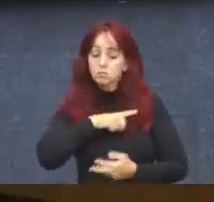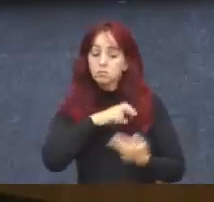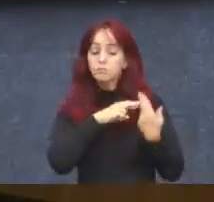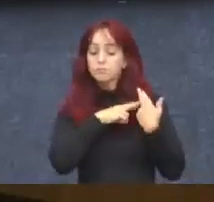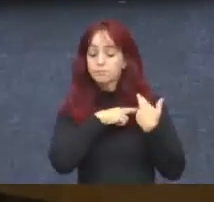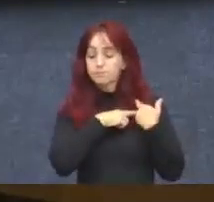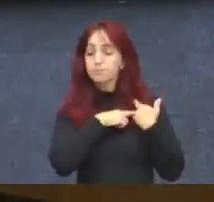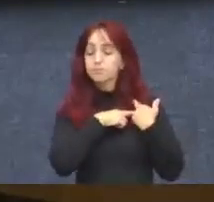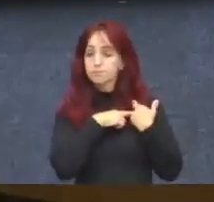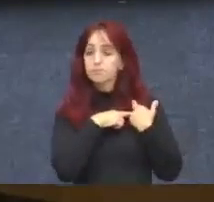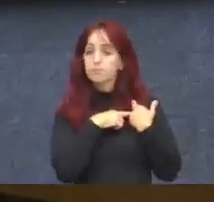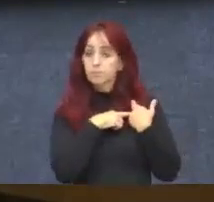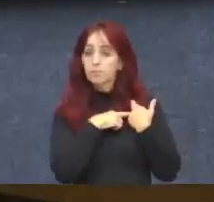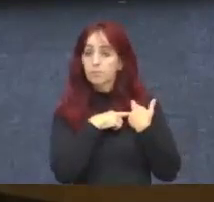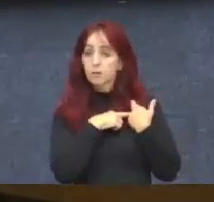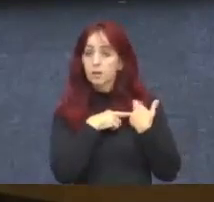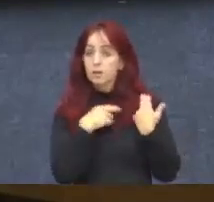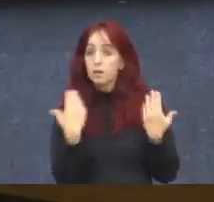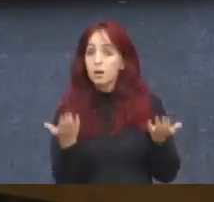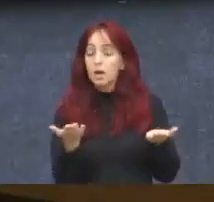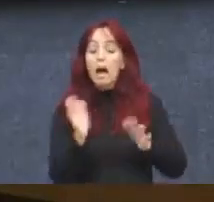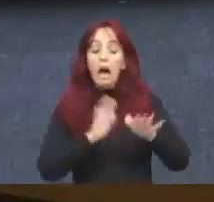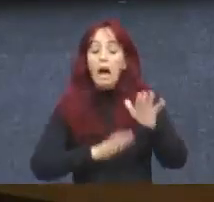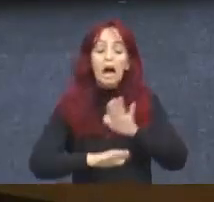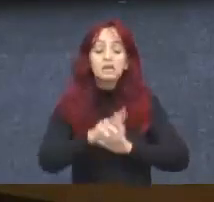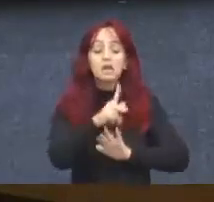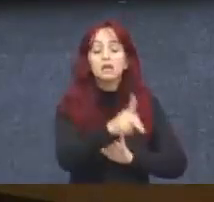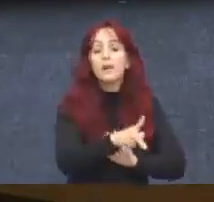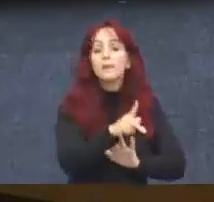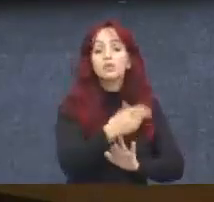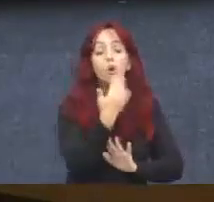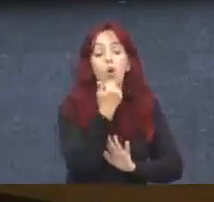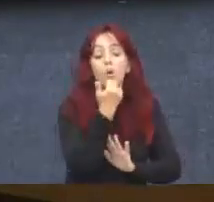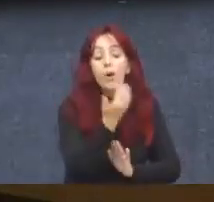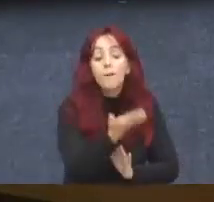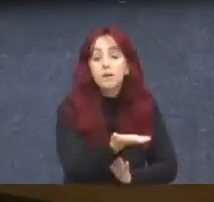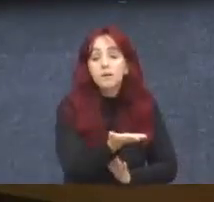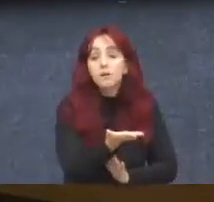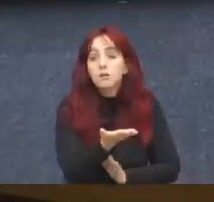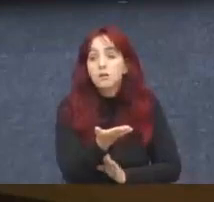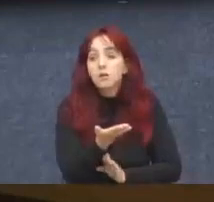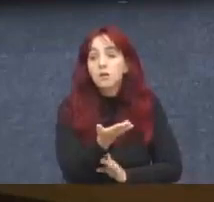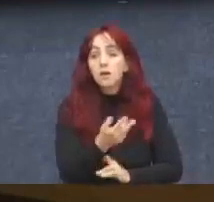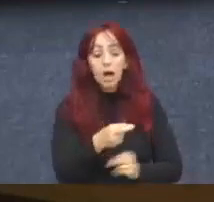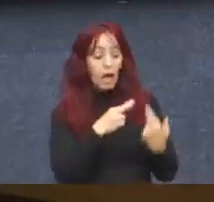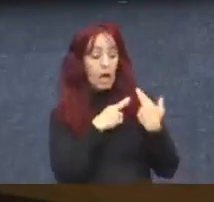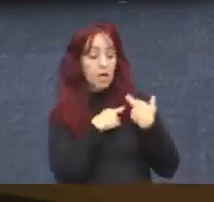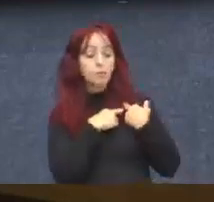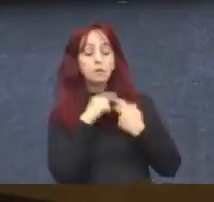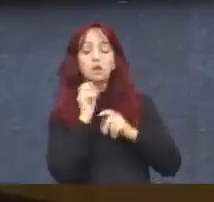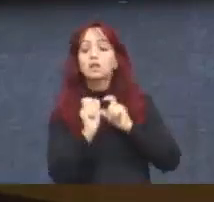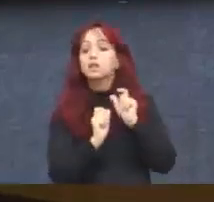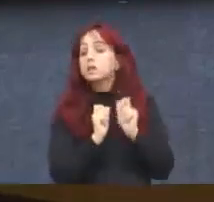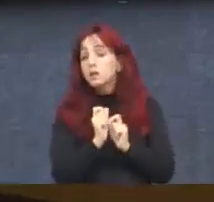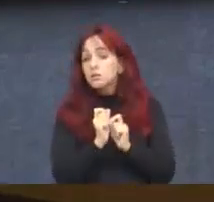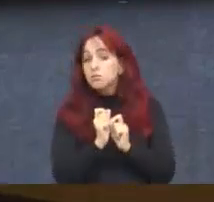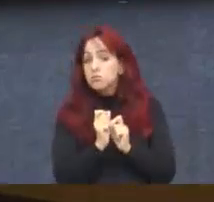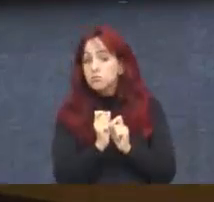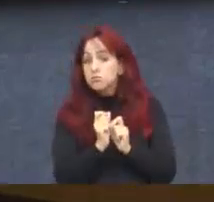tenha responsabilidade. Vai que uma pessoa passa mal, sabe, Crispim, a responsabilidade é toda daquela ONG que